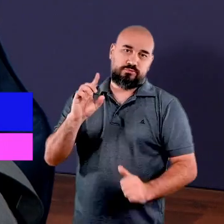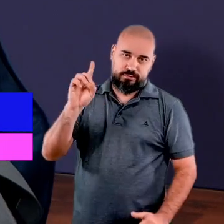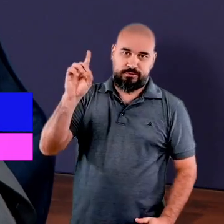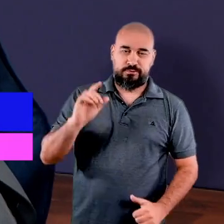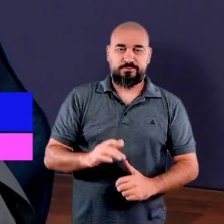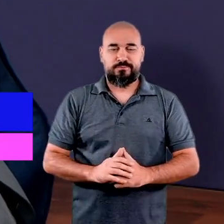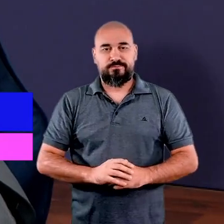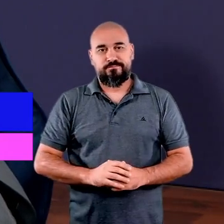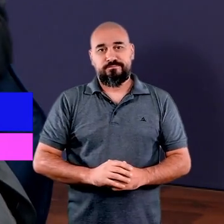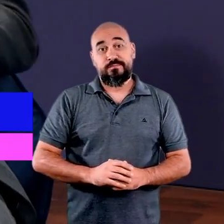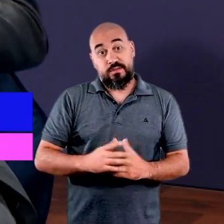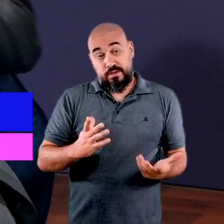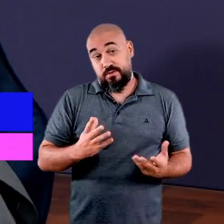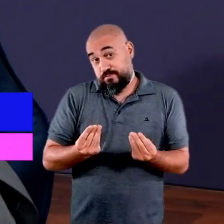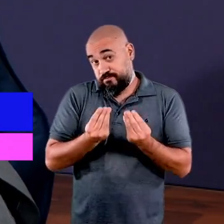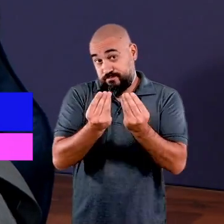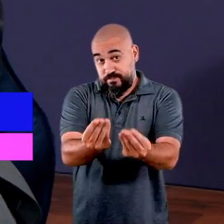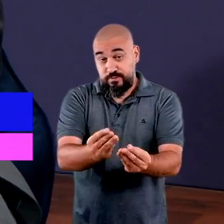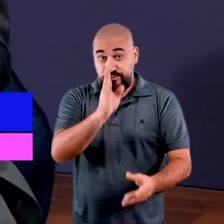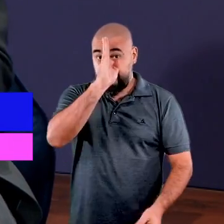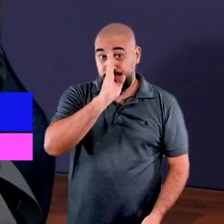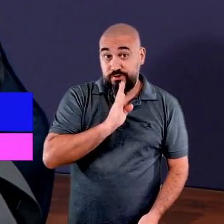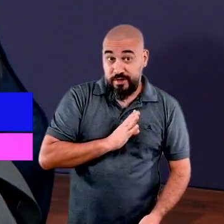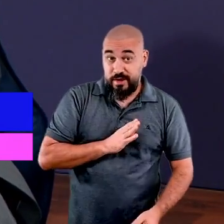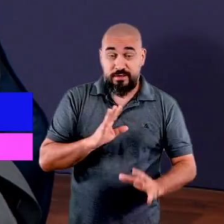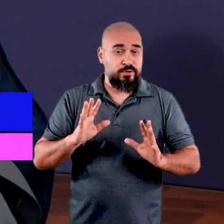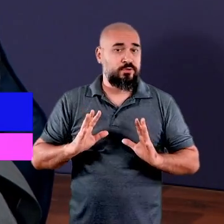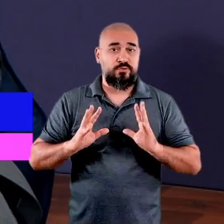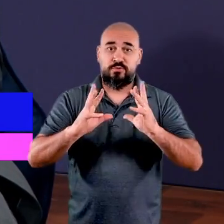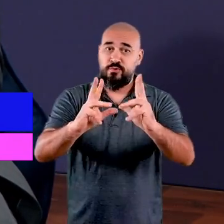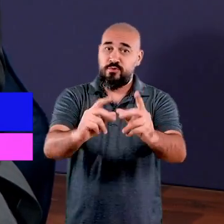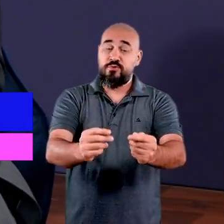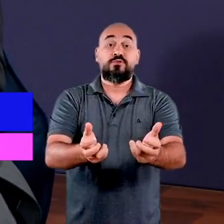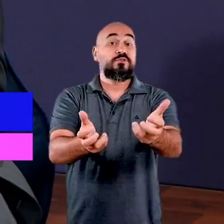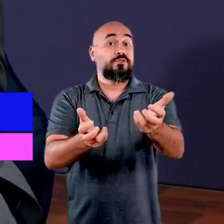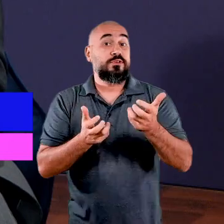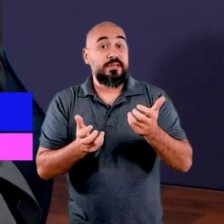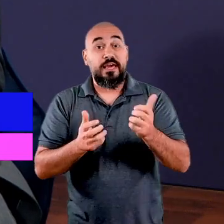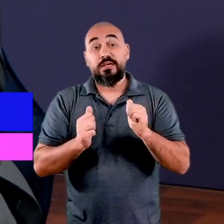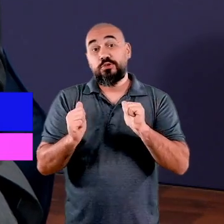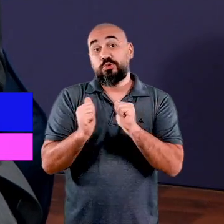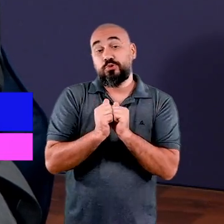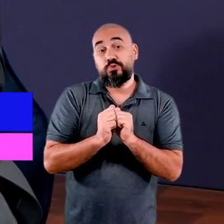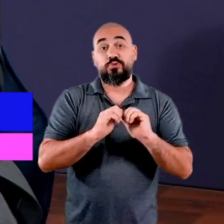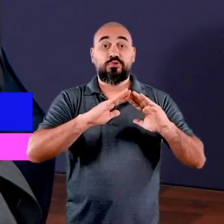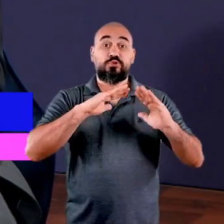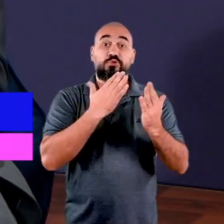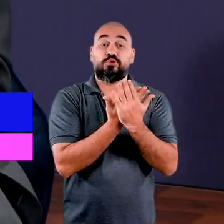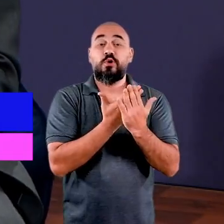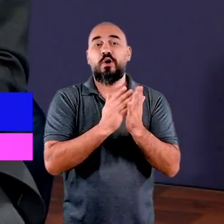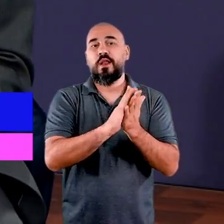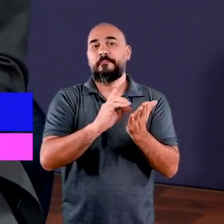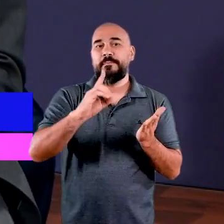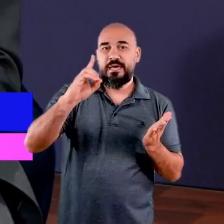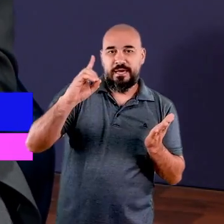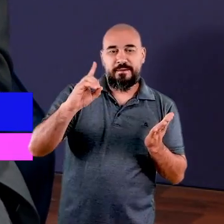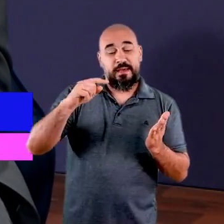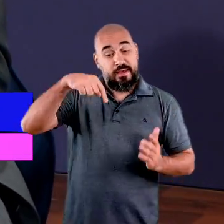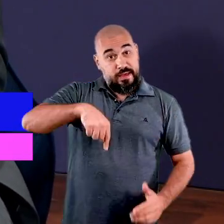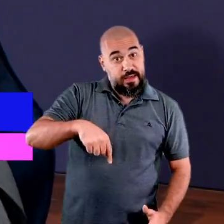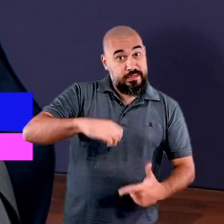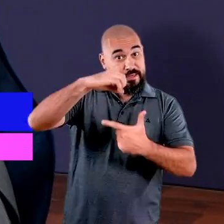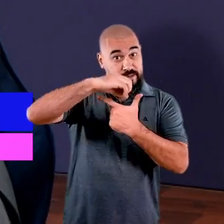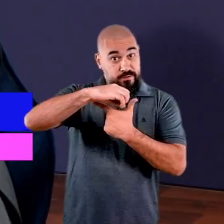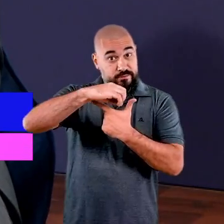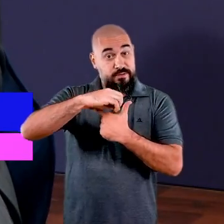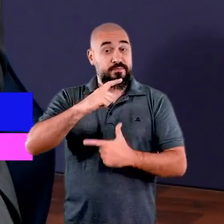eu ofereço esse material gratuitamente para todos aqueles que são parte da nossa escola bíblica. Porque aqui no